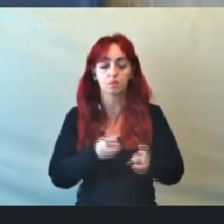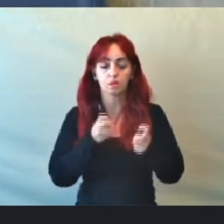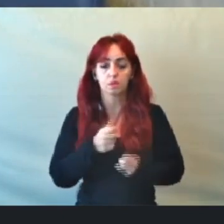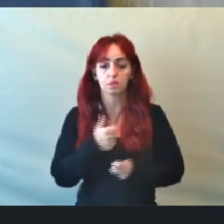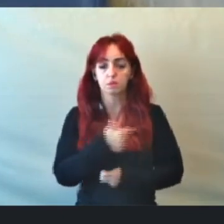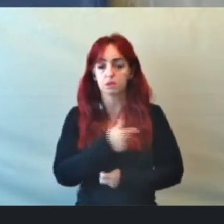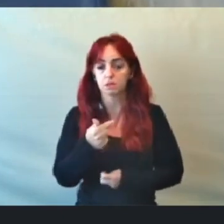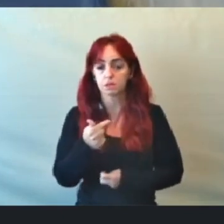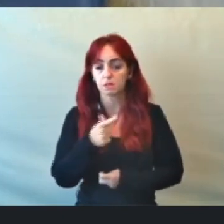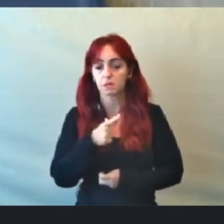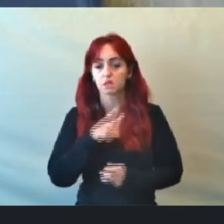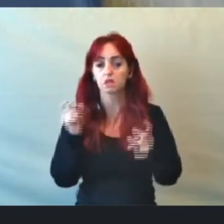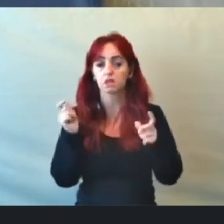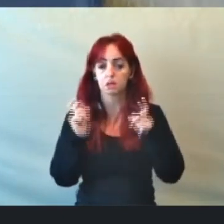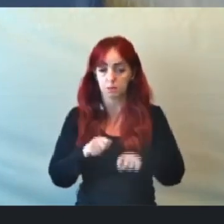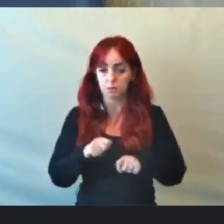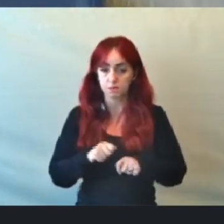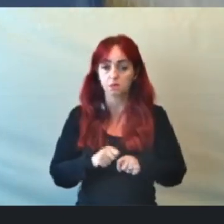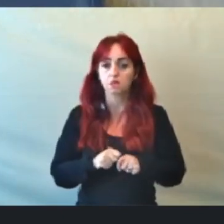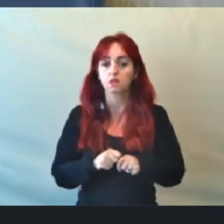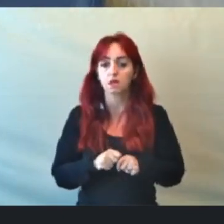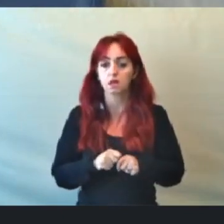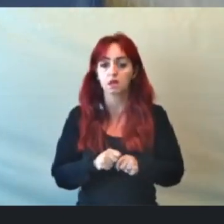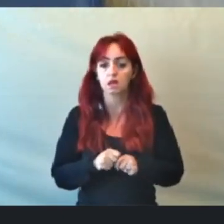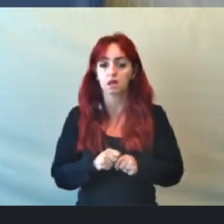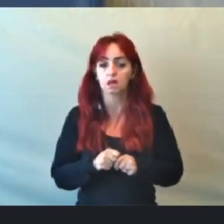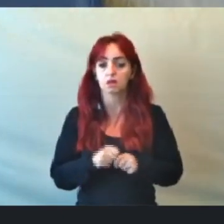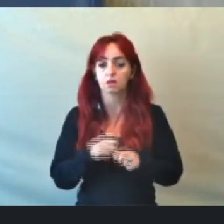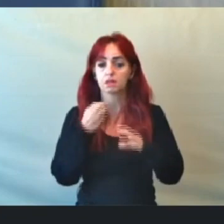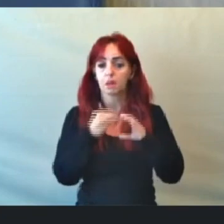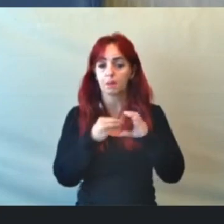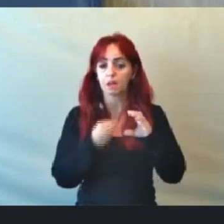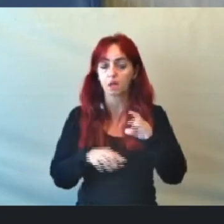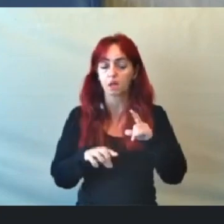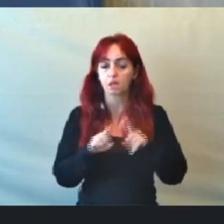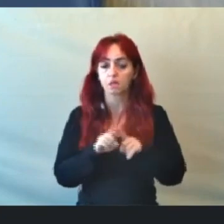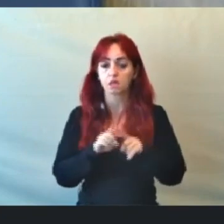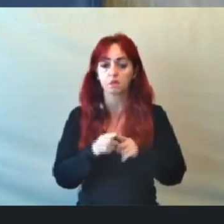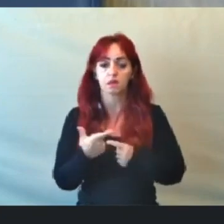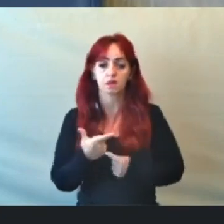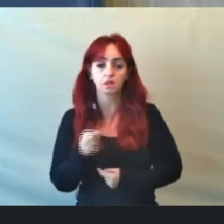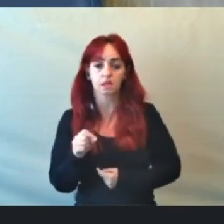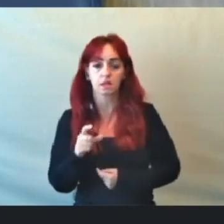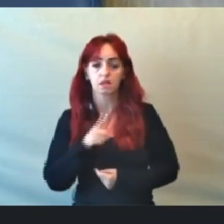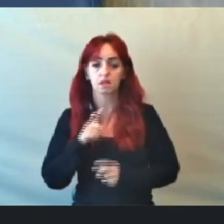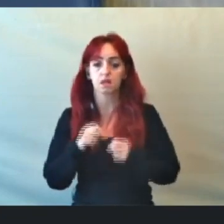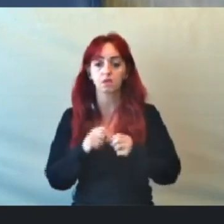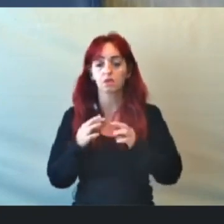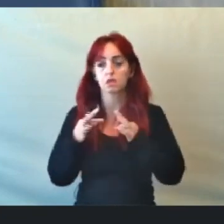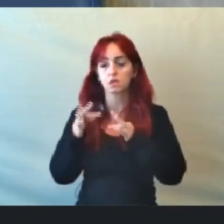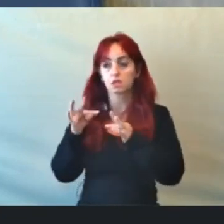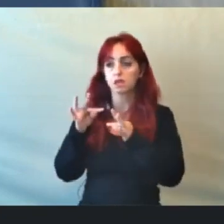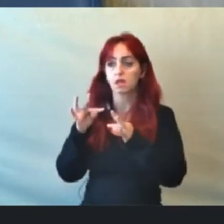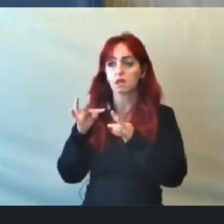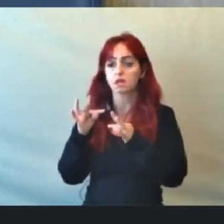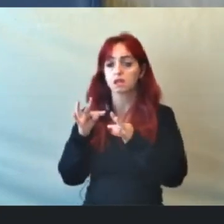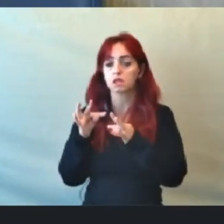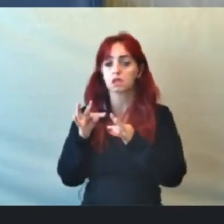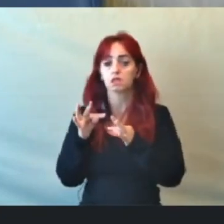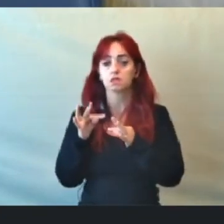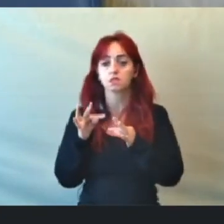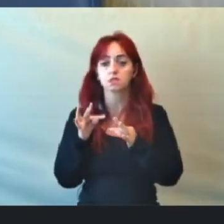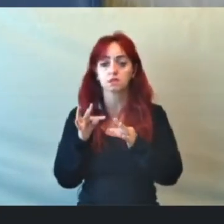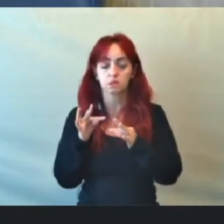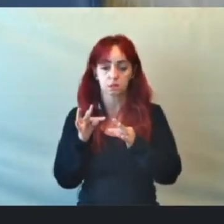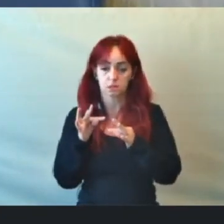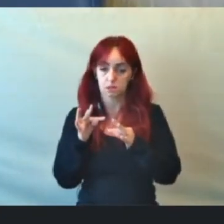aplicadas. 10 delas são técnicas que não...